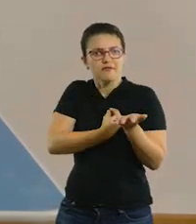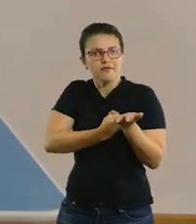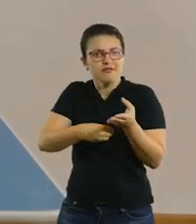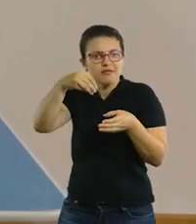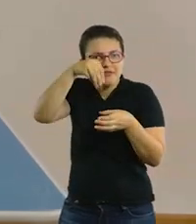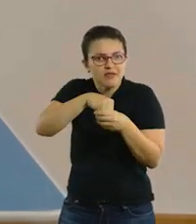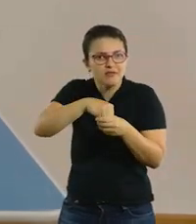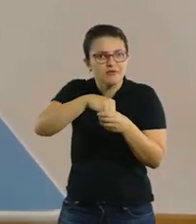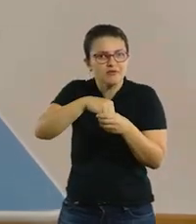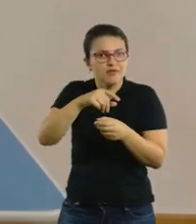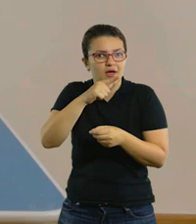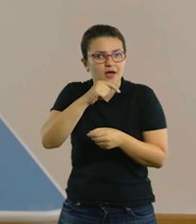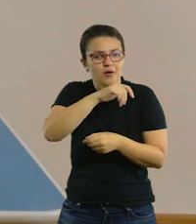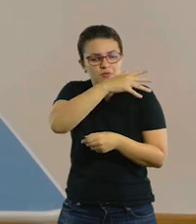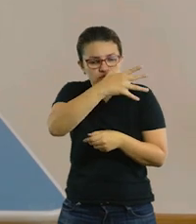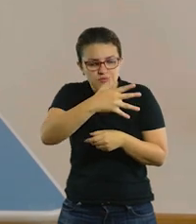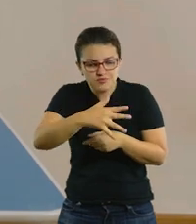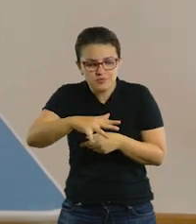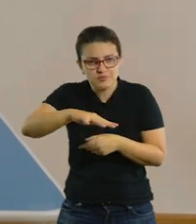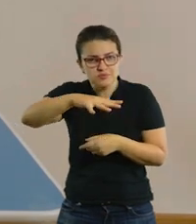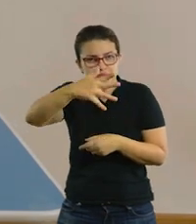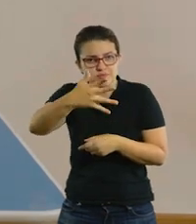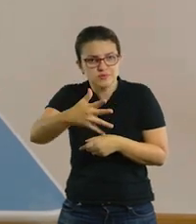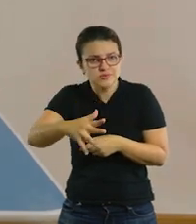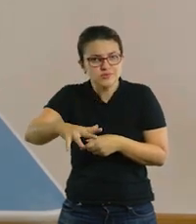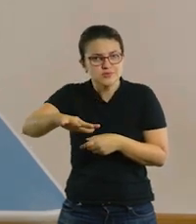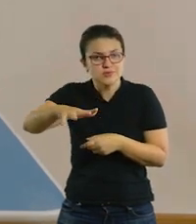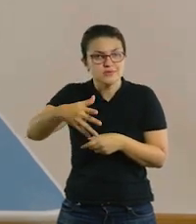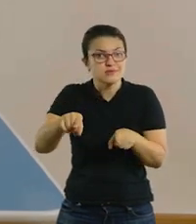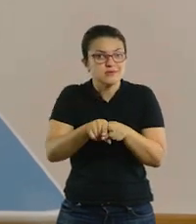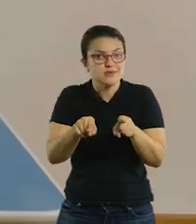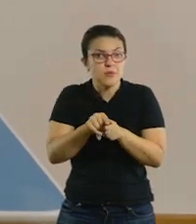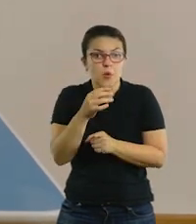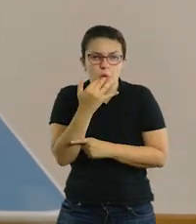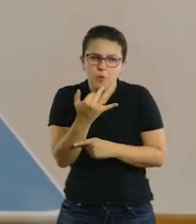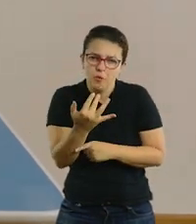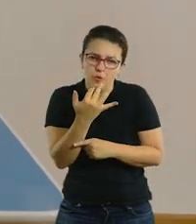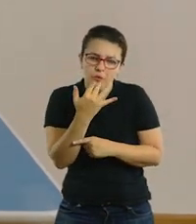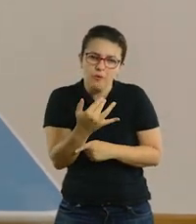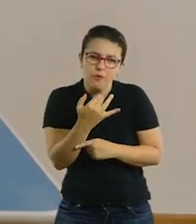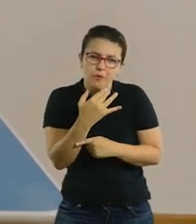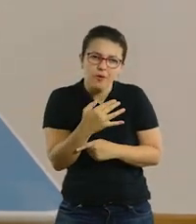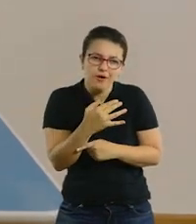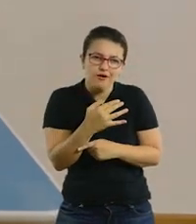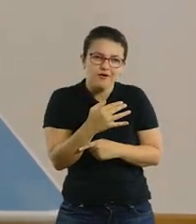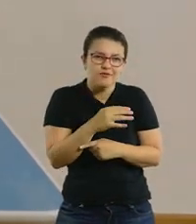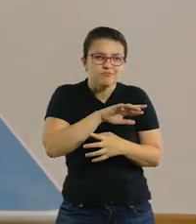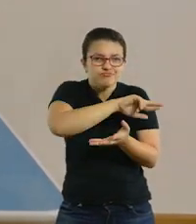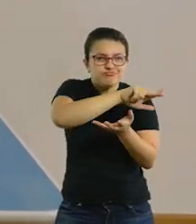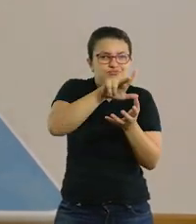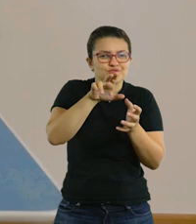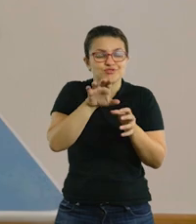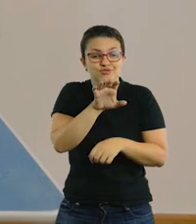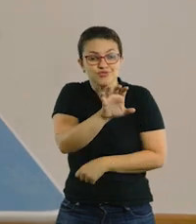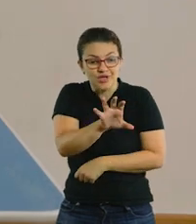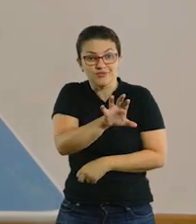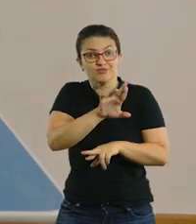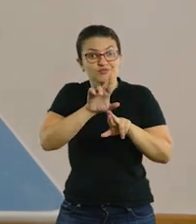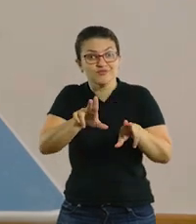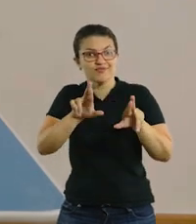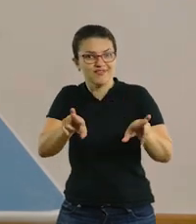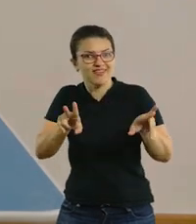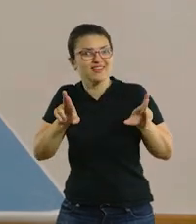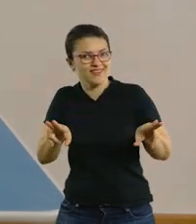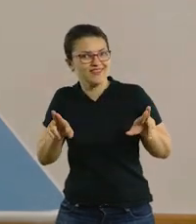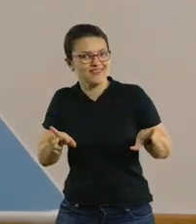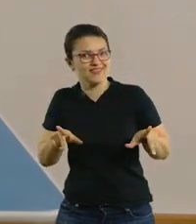com diversas diferenças em relação às cores e formas? Então, é por isso que nós